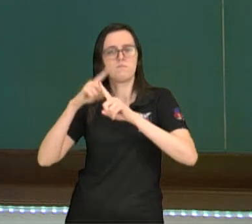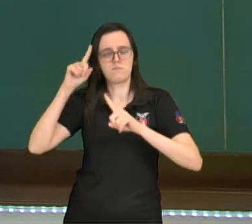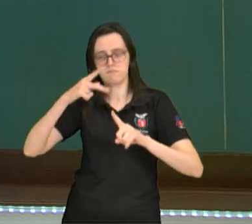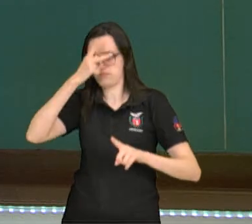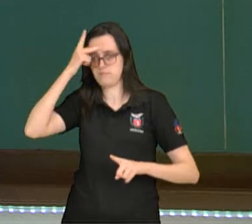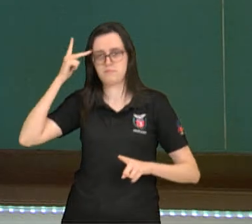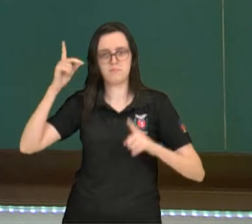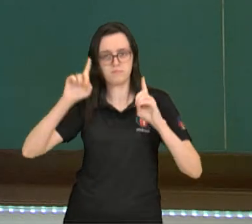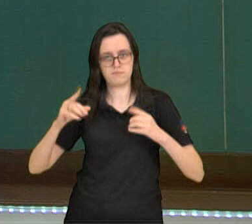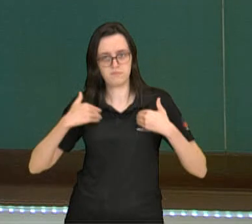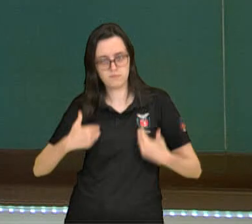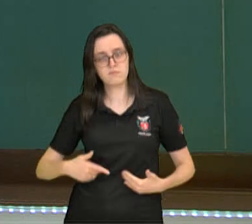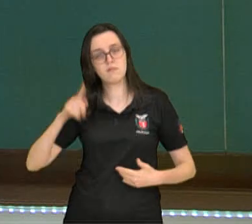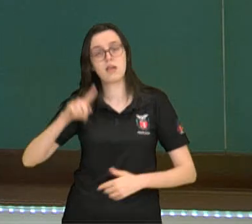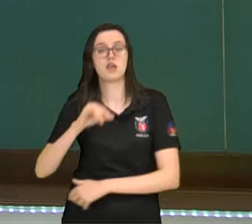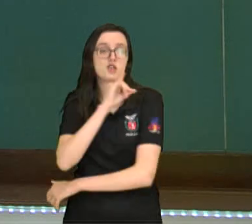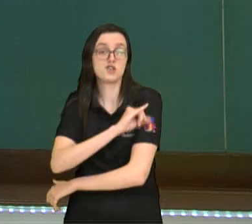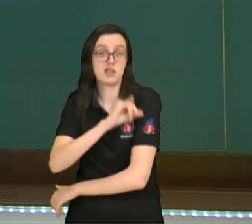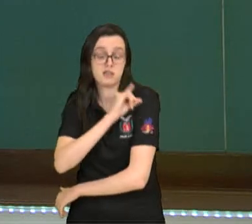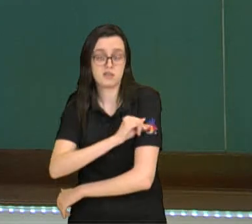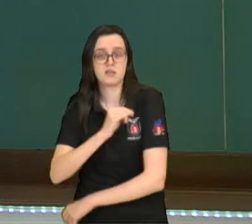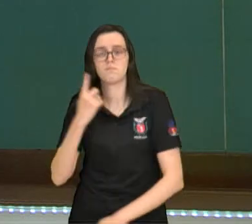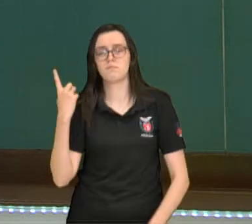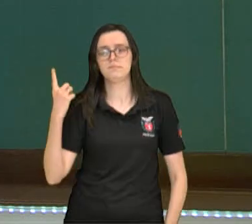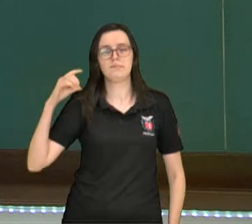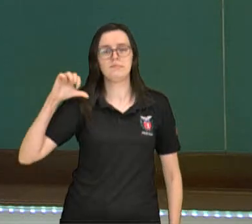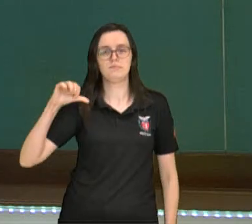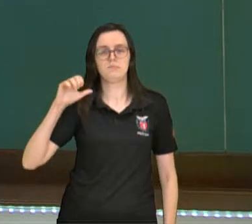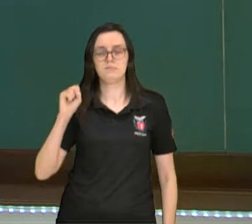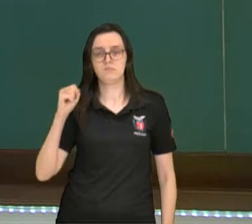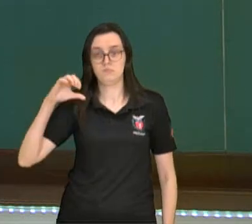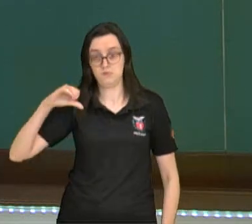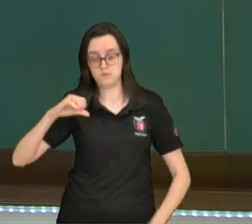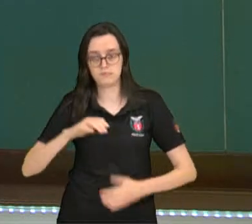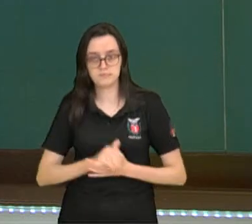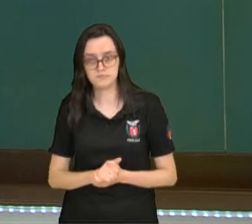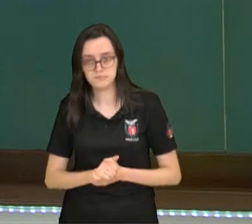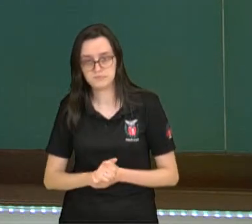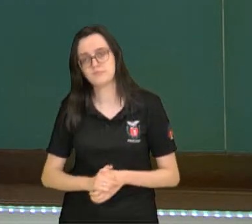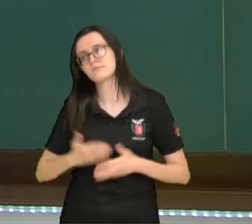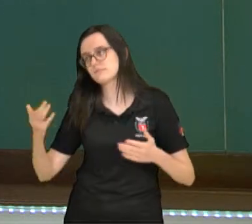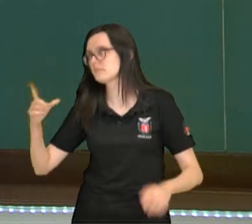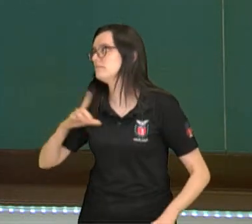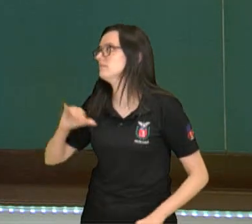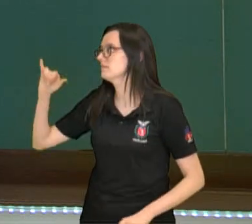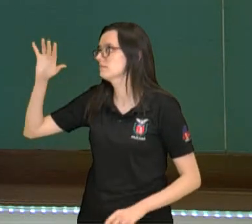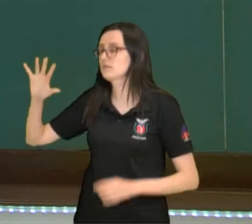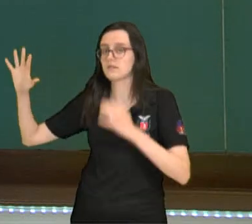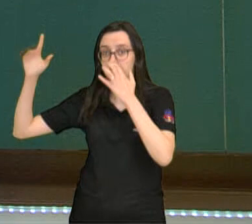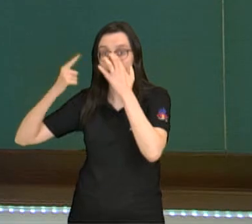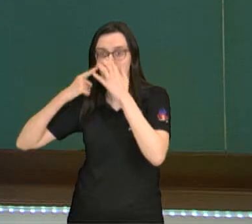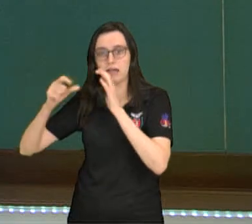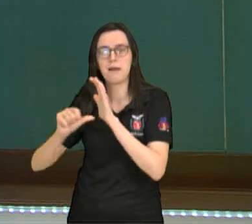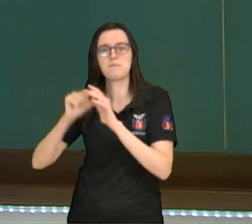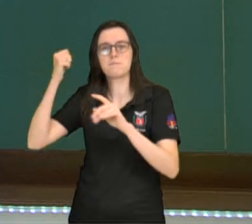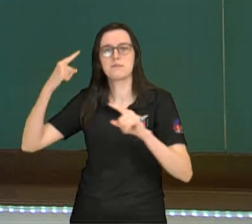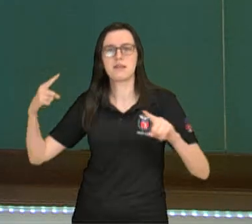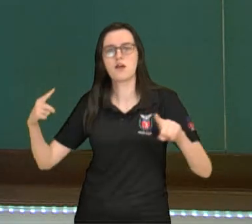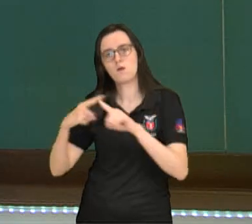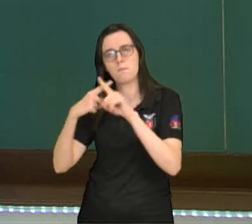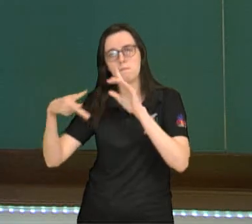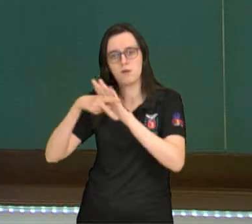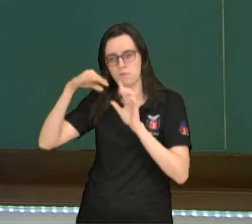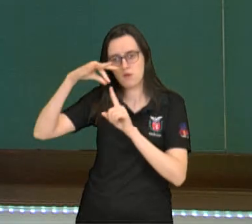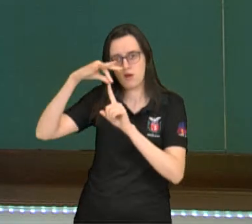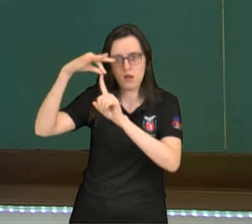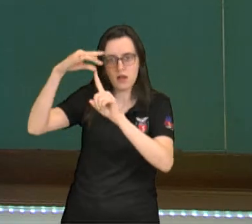ela foi realizada aqui no Rio de Janeiro em 1989. E aqui a imagem da primeira, olha que legal, a primeira competição de orientação